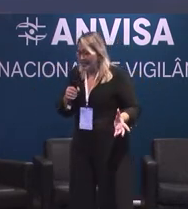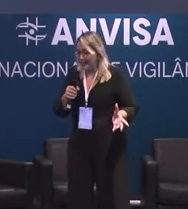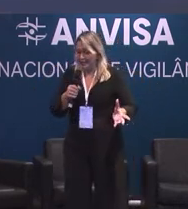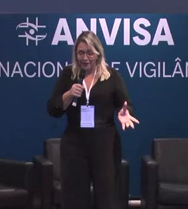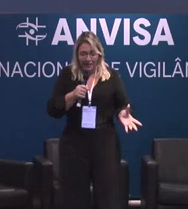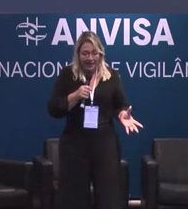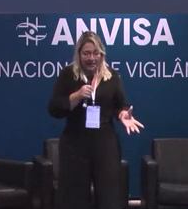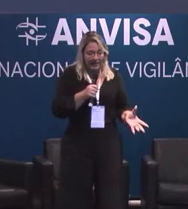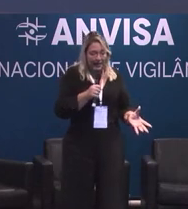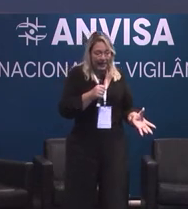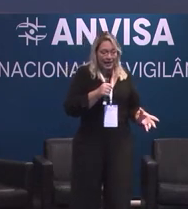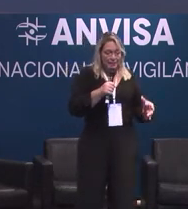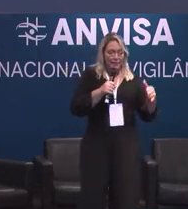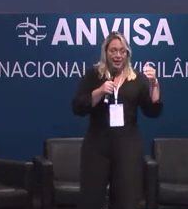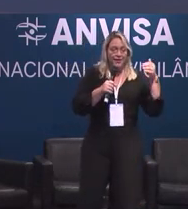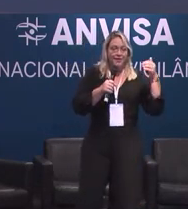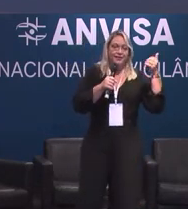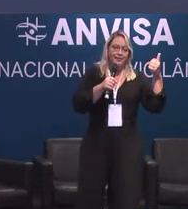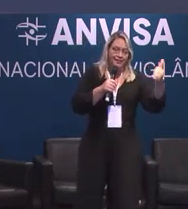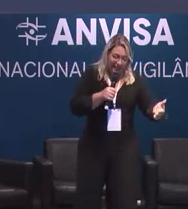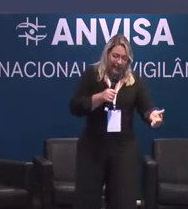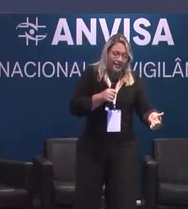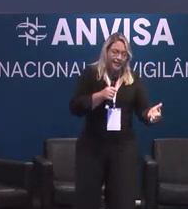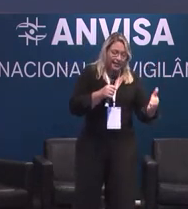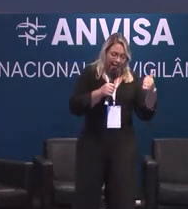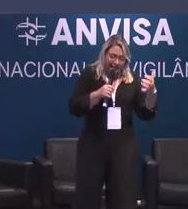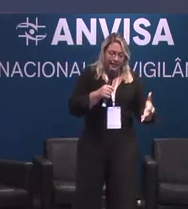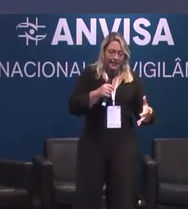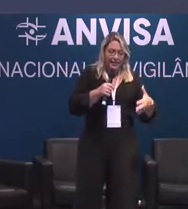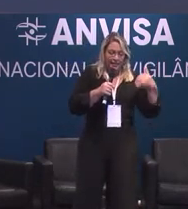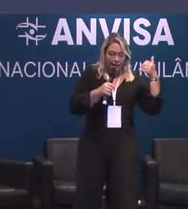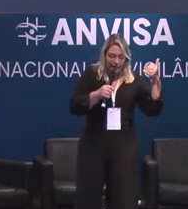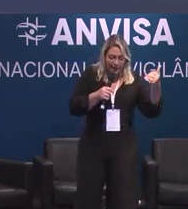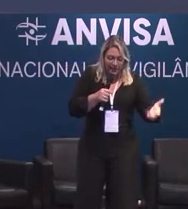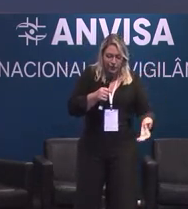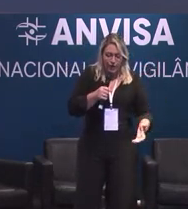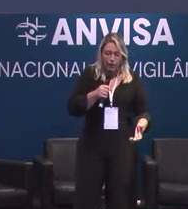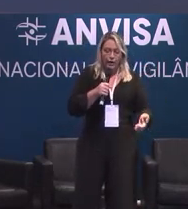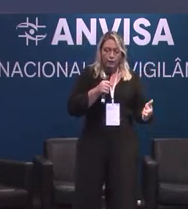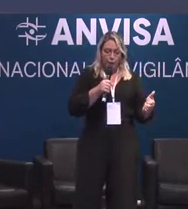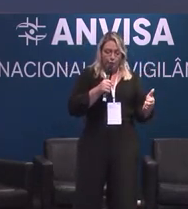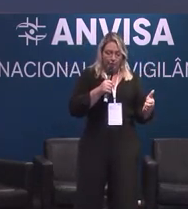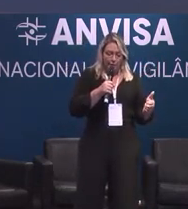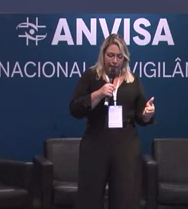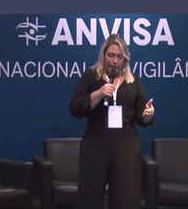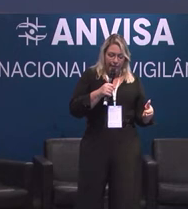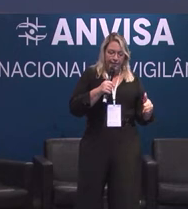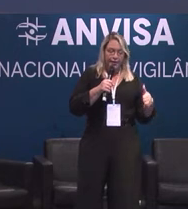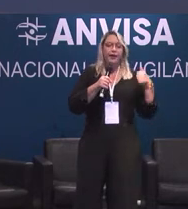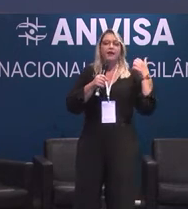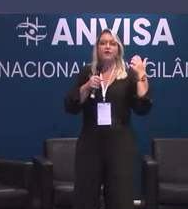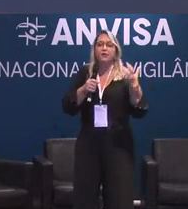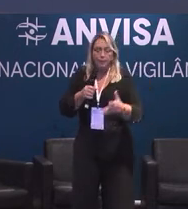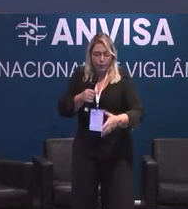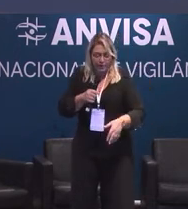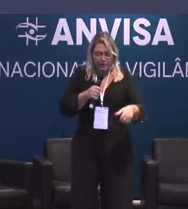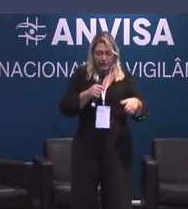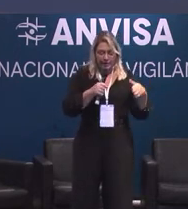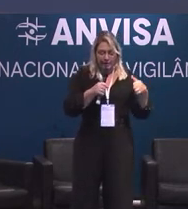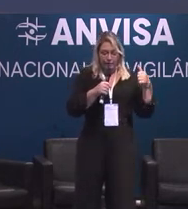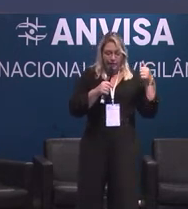na verdade, né? Mas se tem sim a certeza que é o exercício regulado do poder de polícia, que visa a apuração